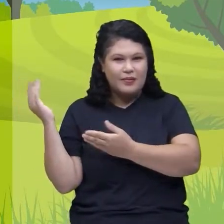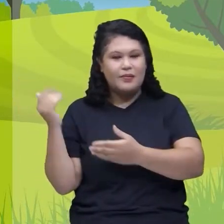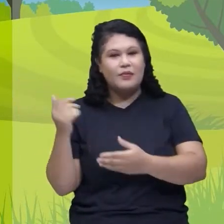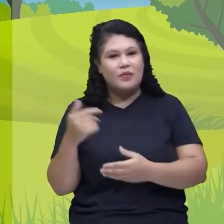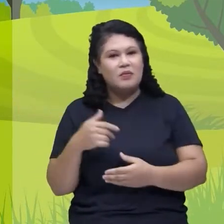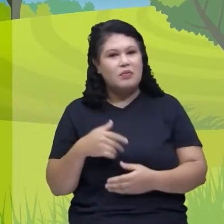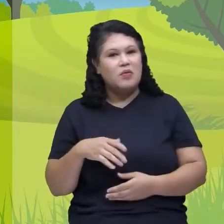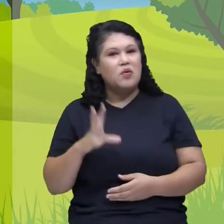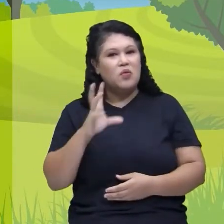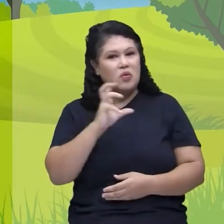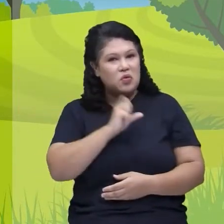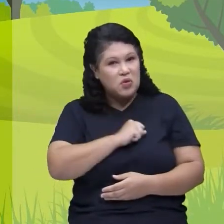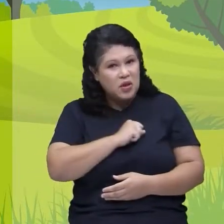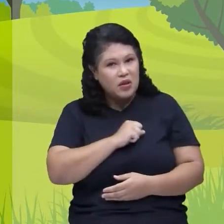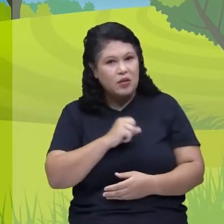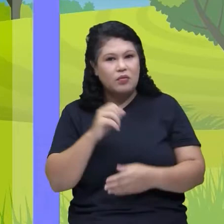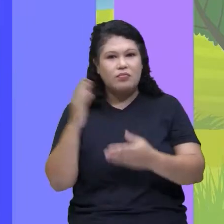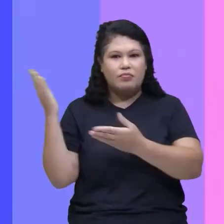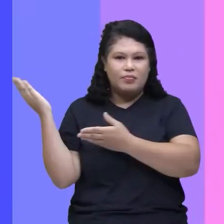Isso, volta devagar. Tatu!